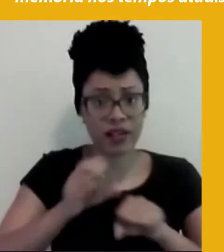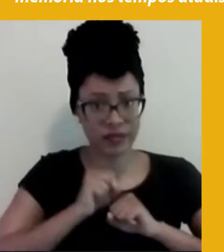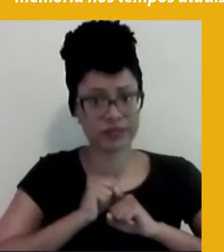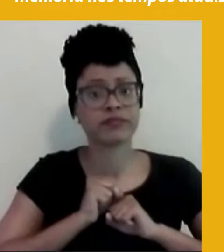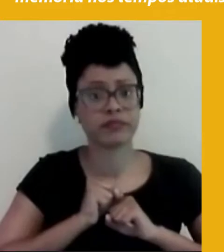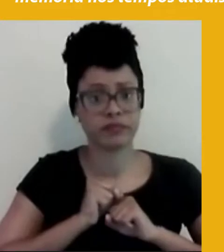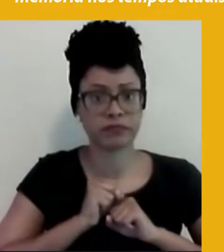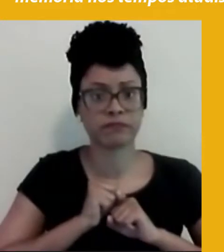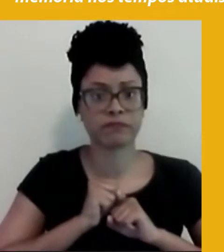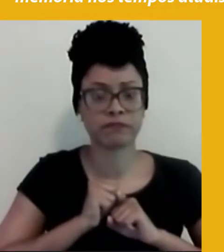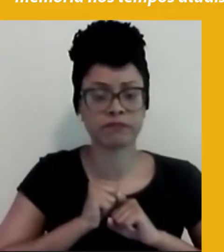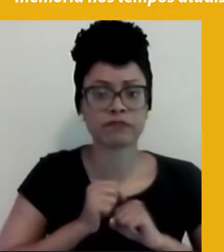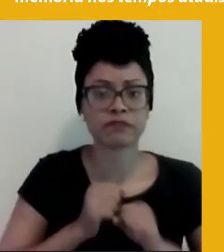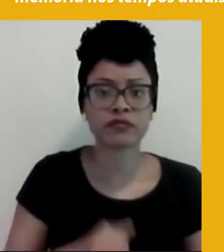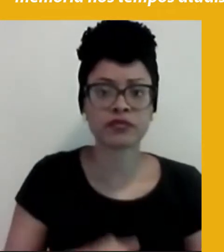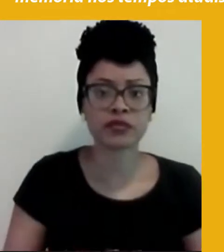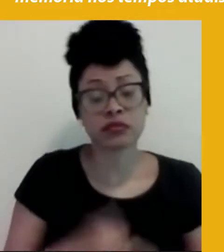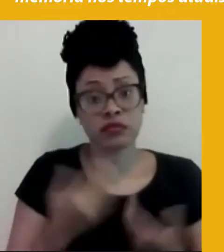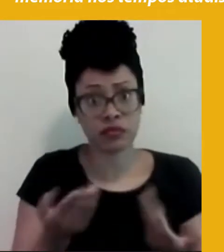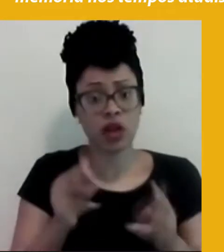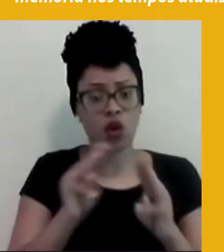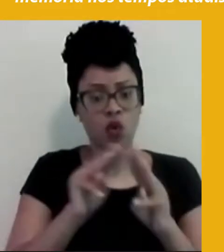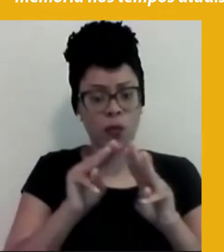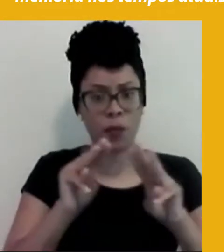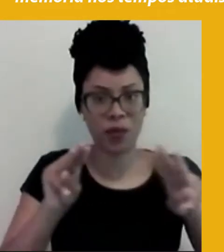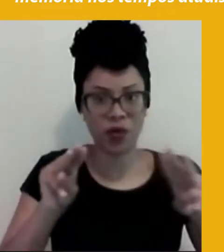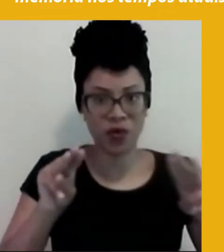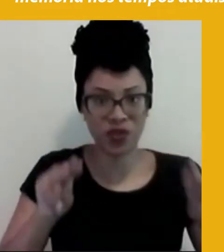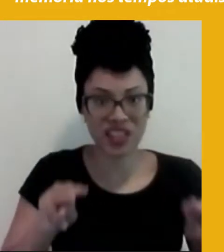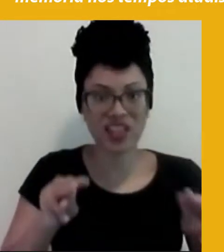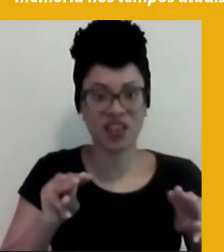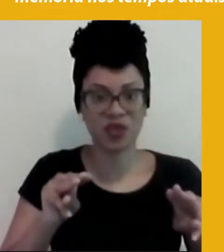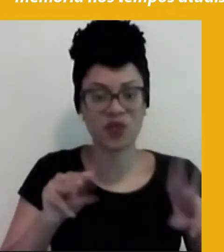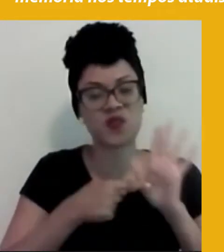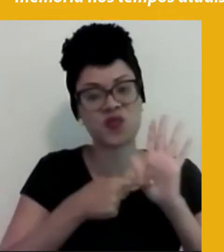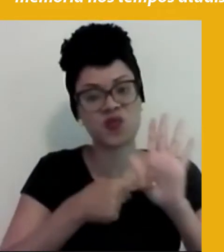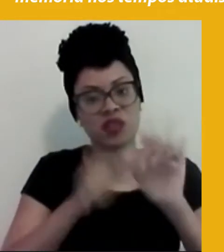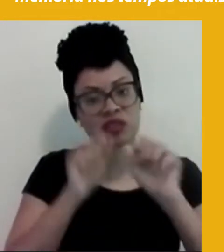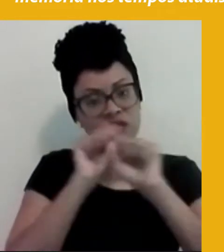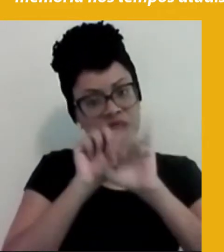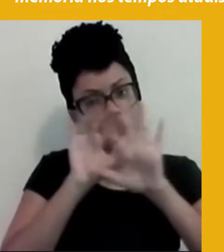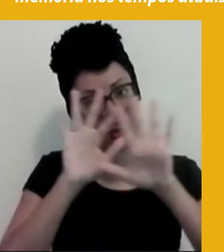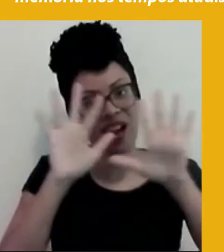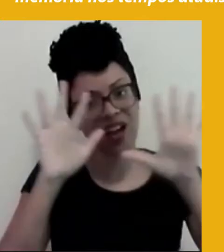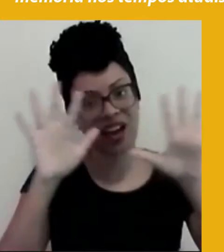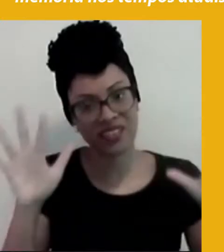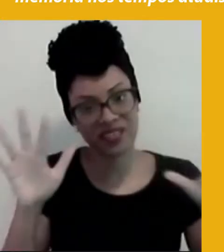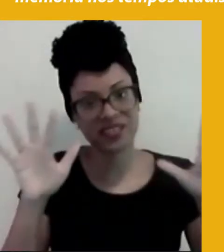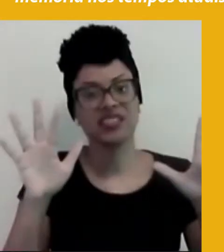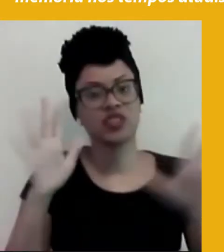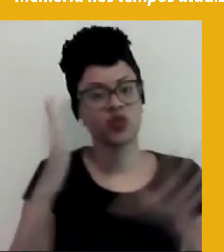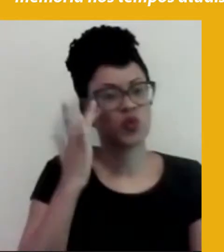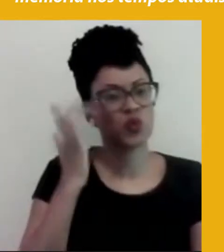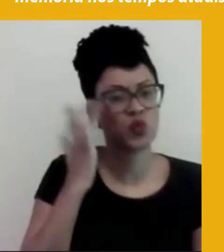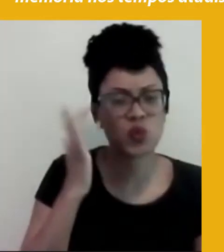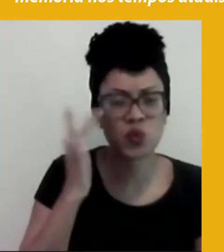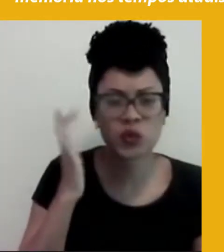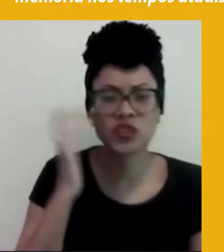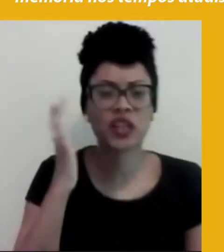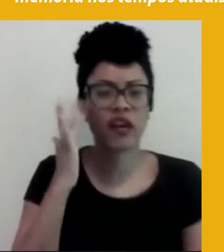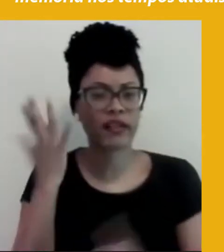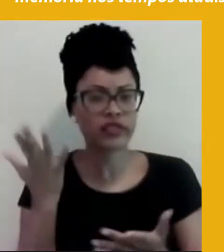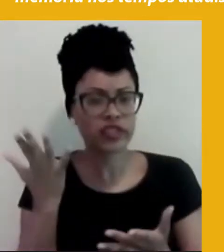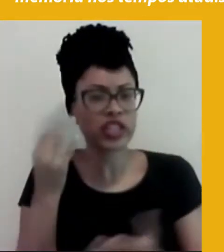consequência? Né? Então, para mim, os museus eles revestem dessa clareza, assim, eles trabalham no seu dia a dia com esses fragmentos